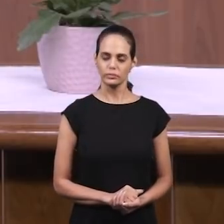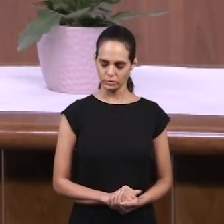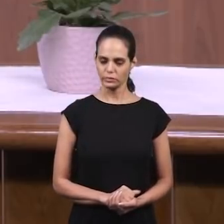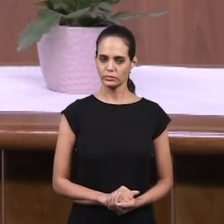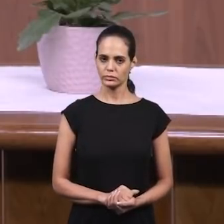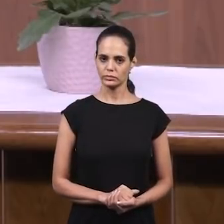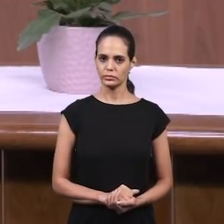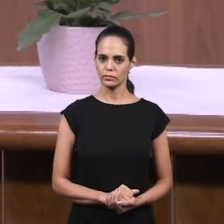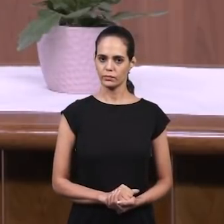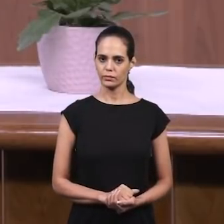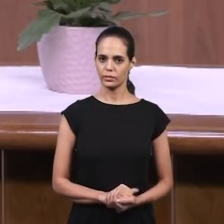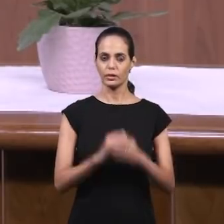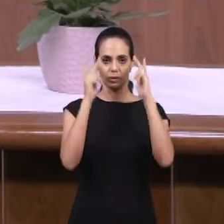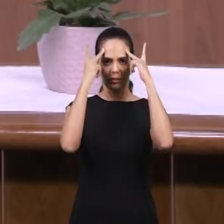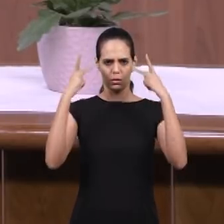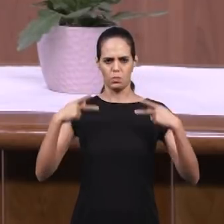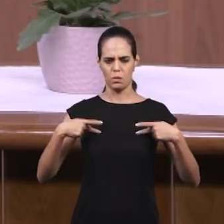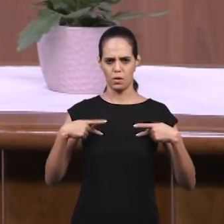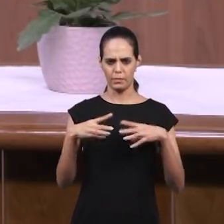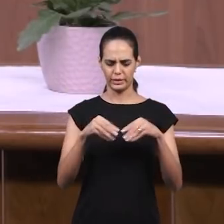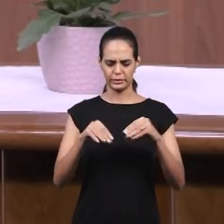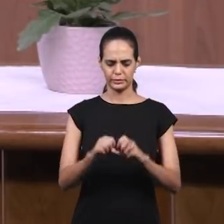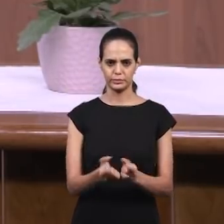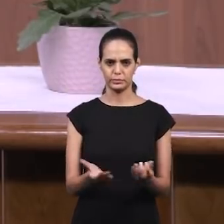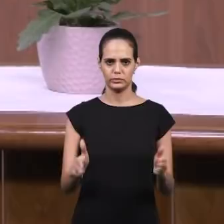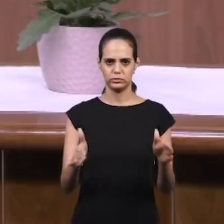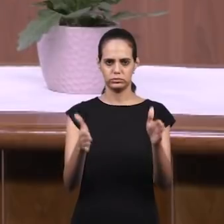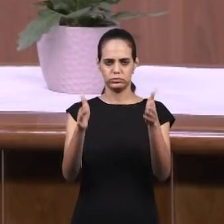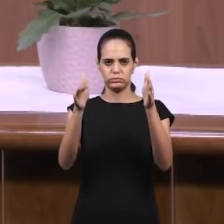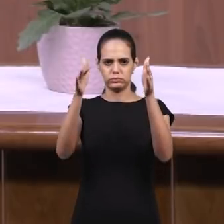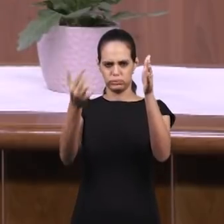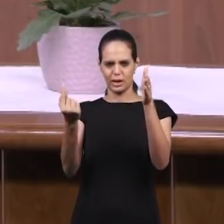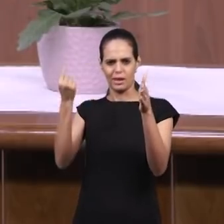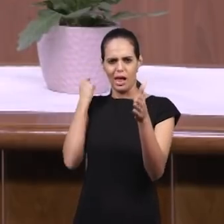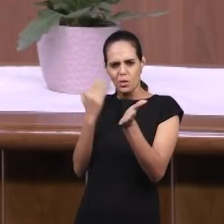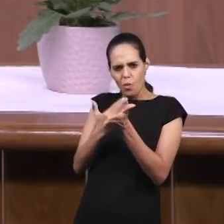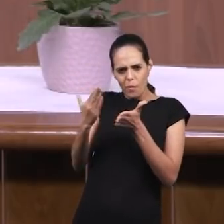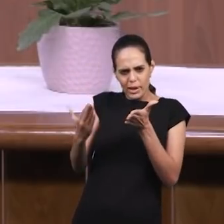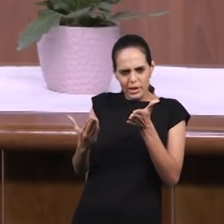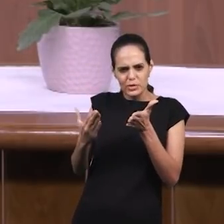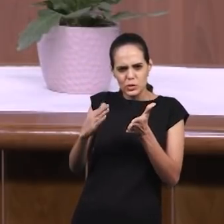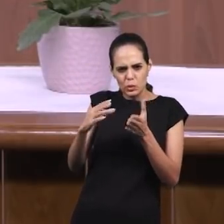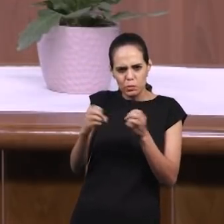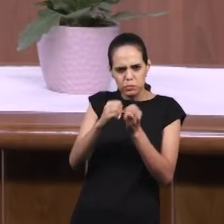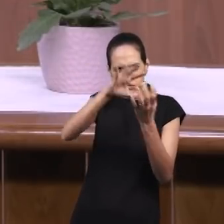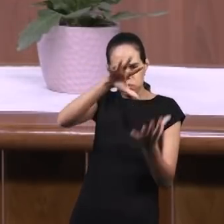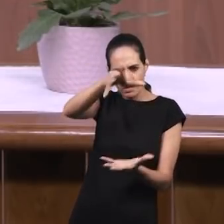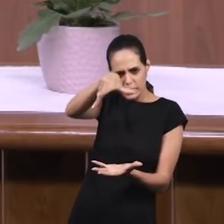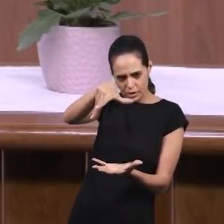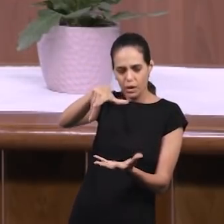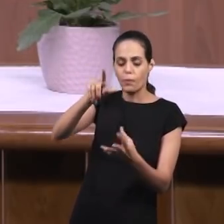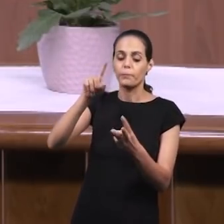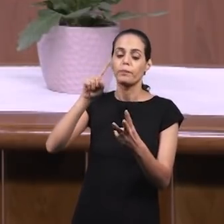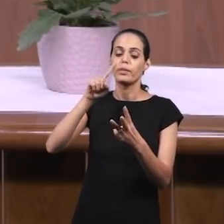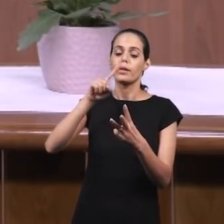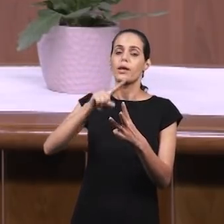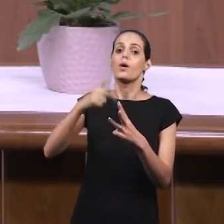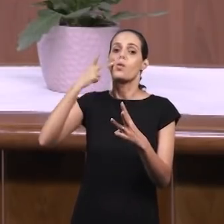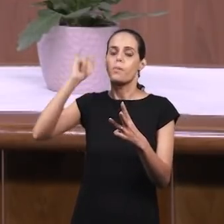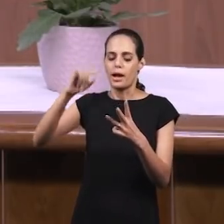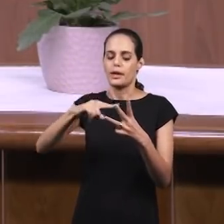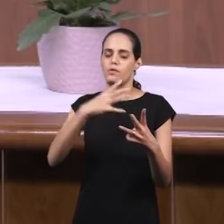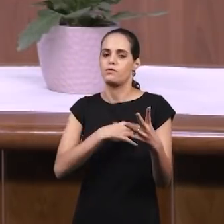ali estava presente o Pai, o Filho e o Espírito Santo. Quando Deus estava dizendo lá